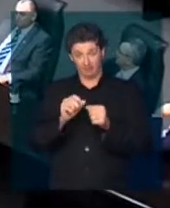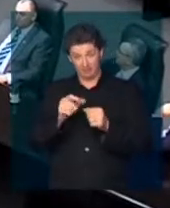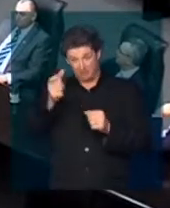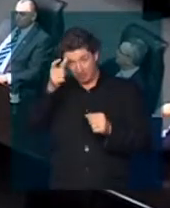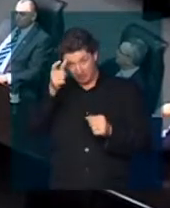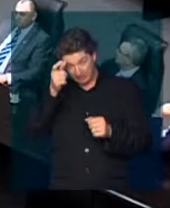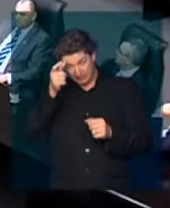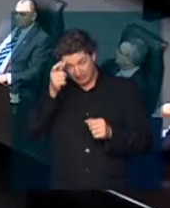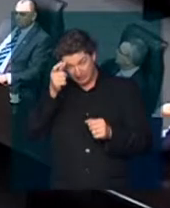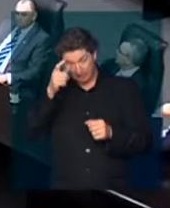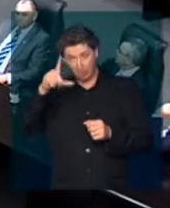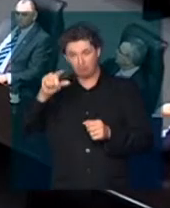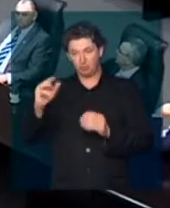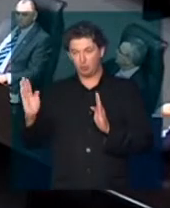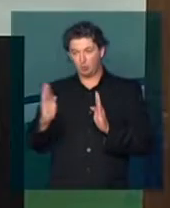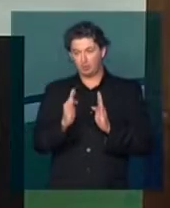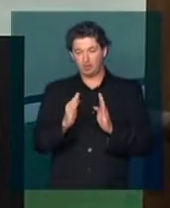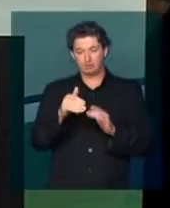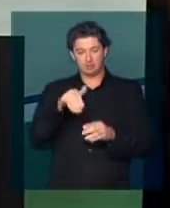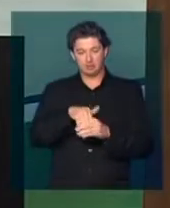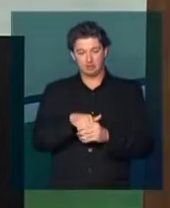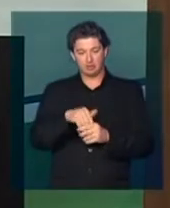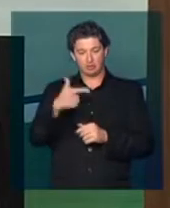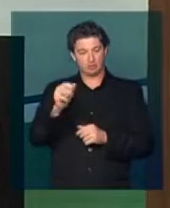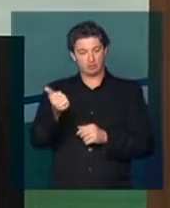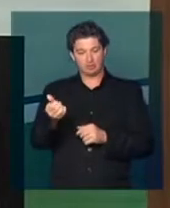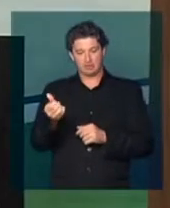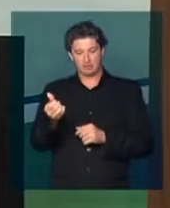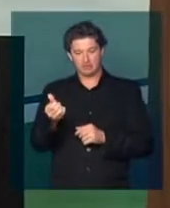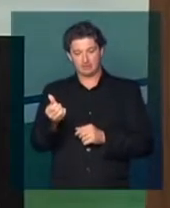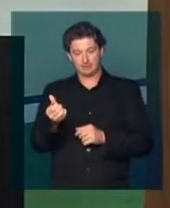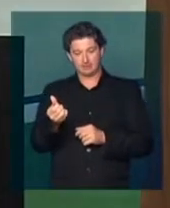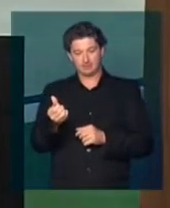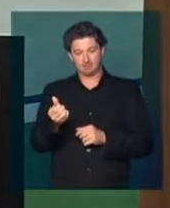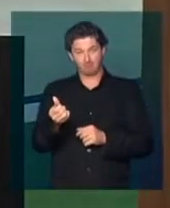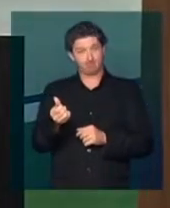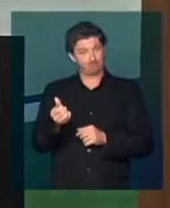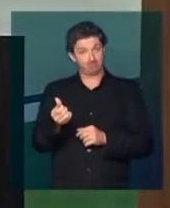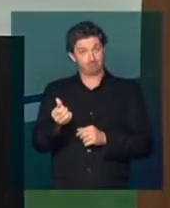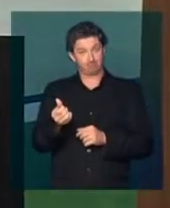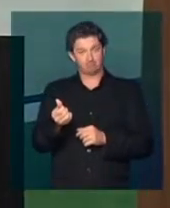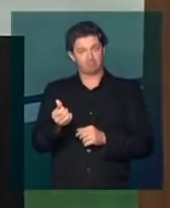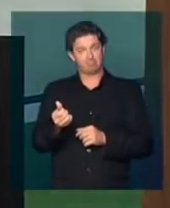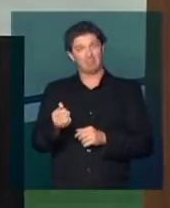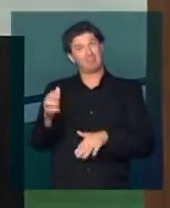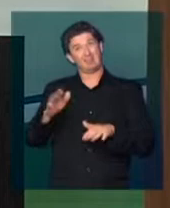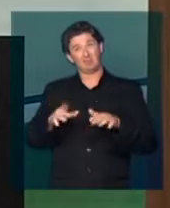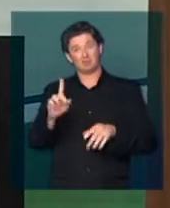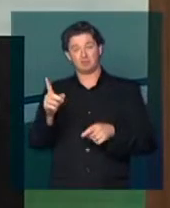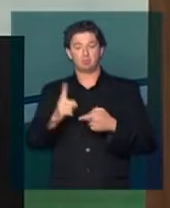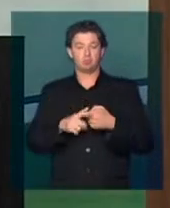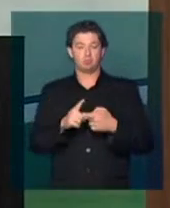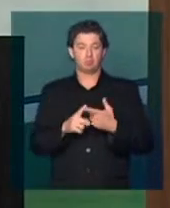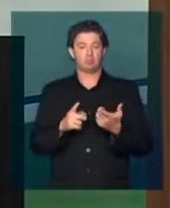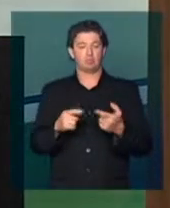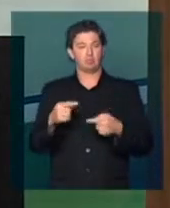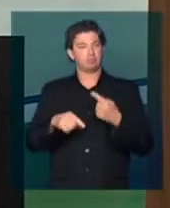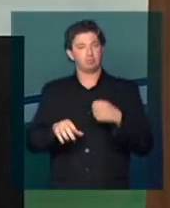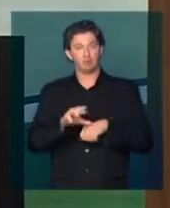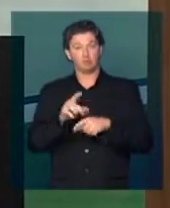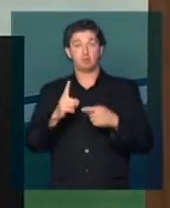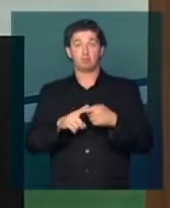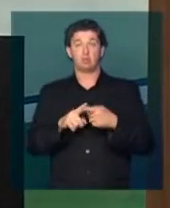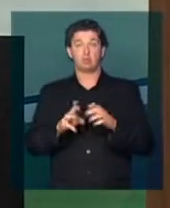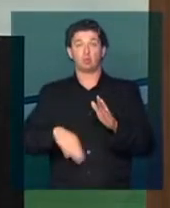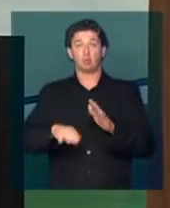coincidência diminuindo o prazo da eleição de 2016 é muito pouco provável que também seja constitucional,